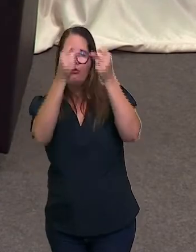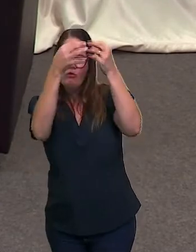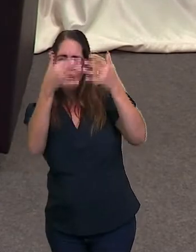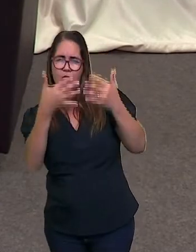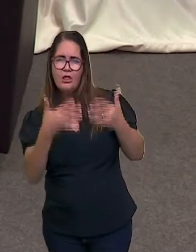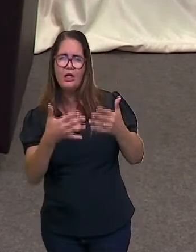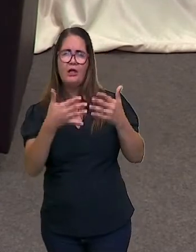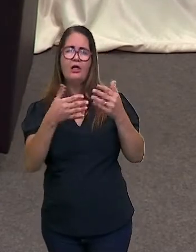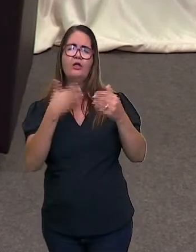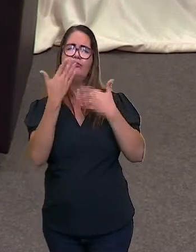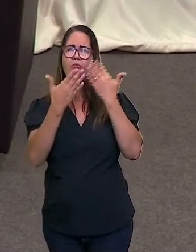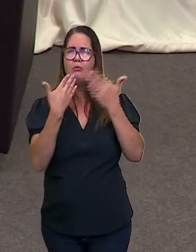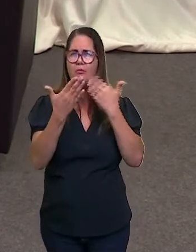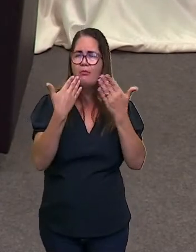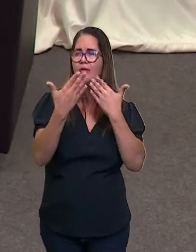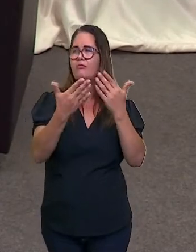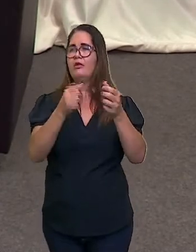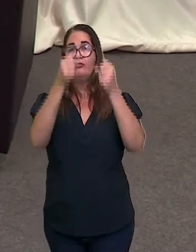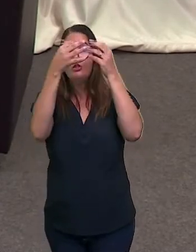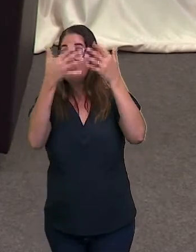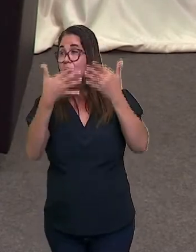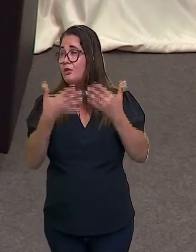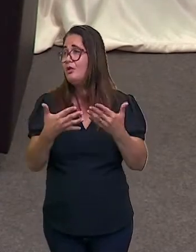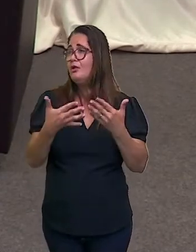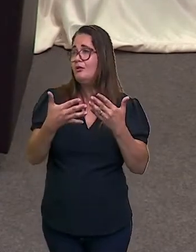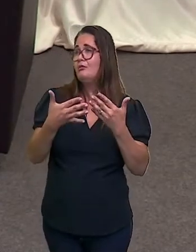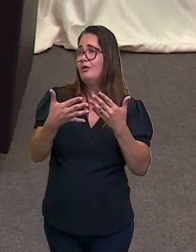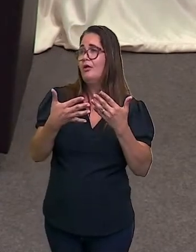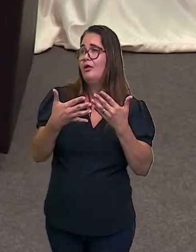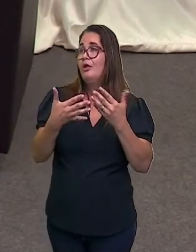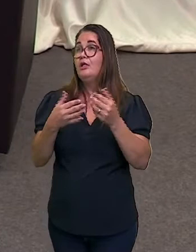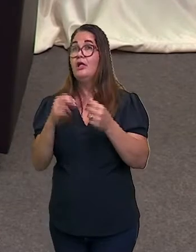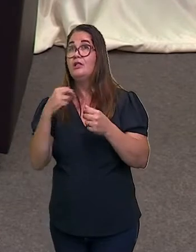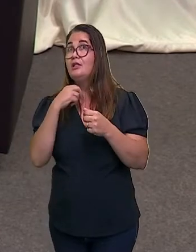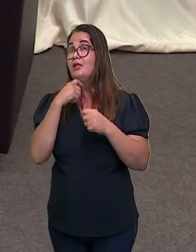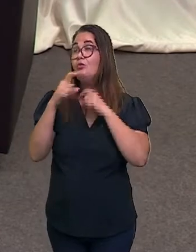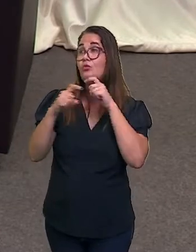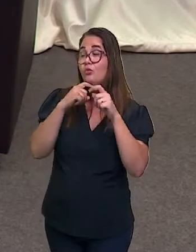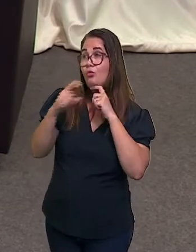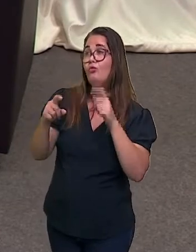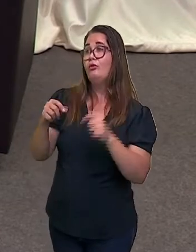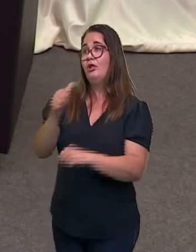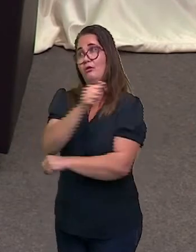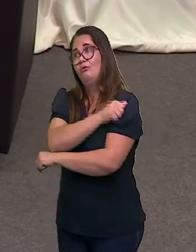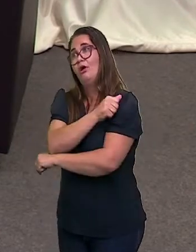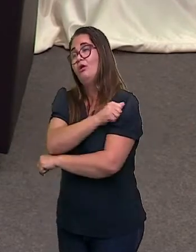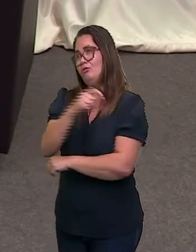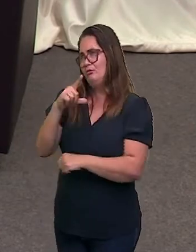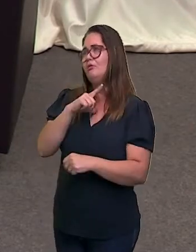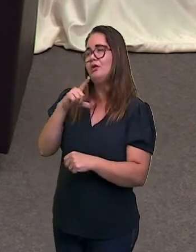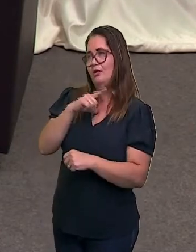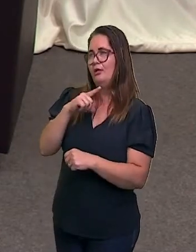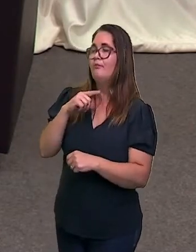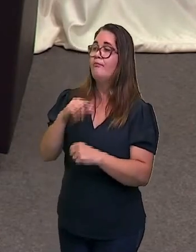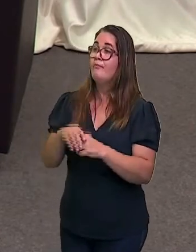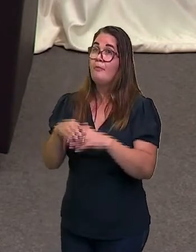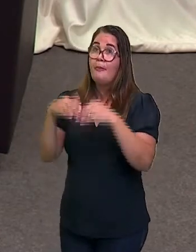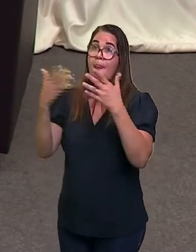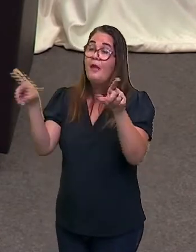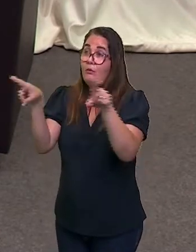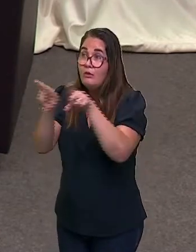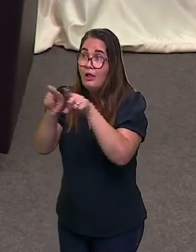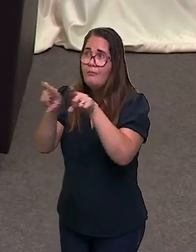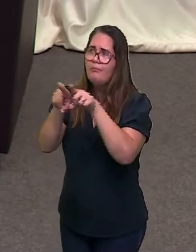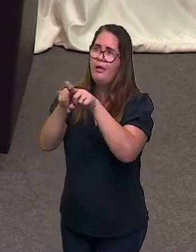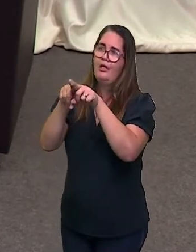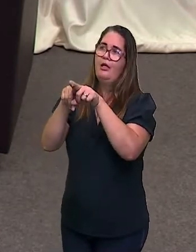aqueles alunos que não têm internet. Aí eu uso a ligação normal no aparelho deles. E também aqueles que